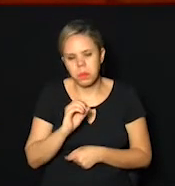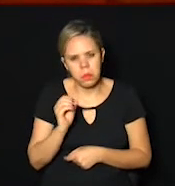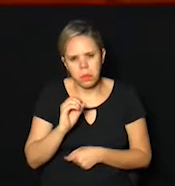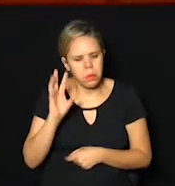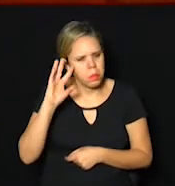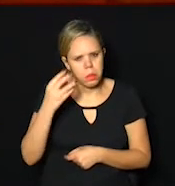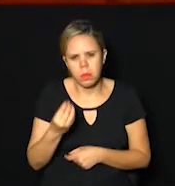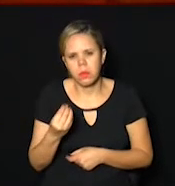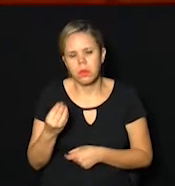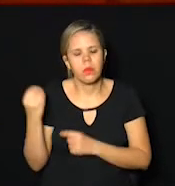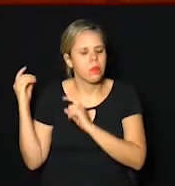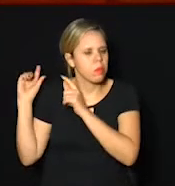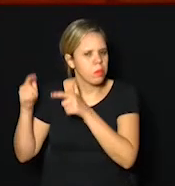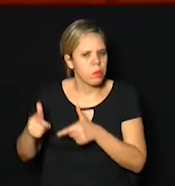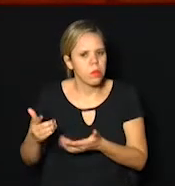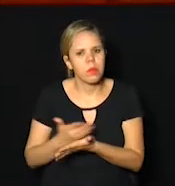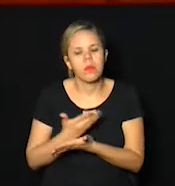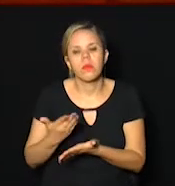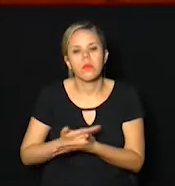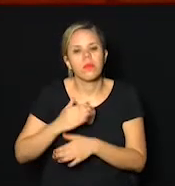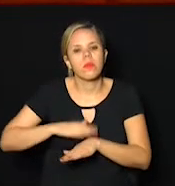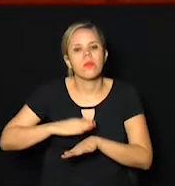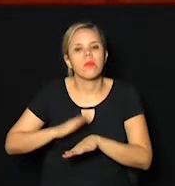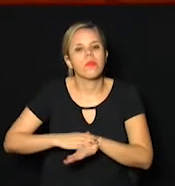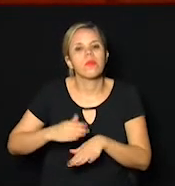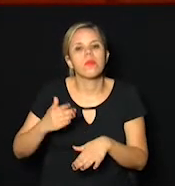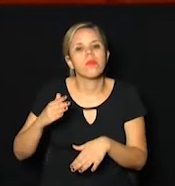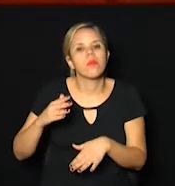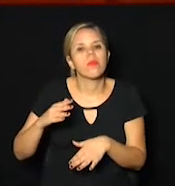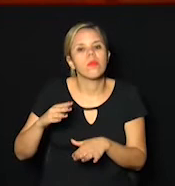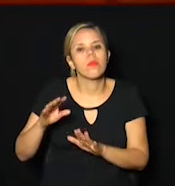os clássicos, porque